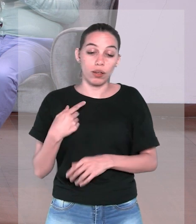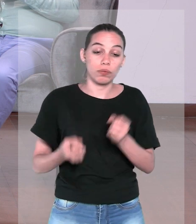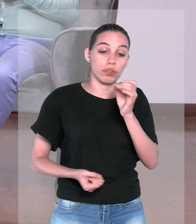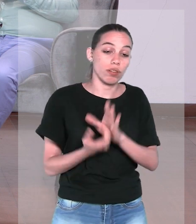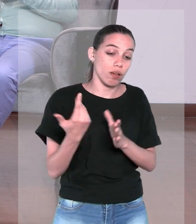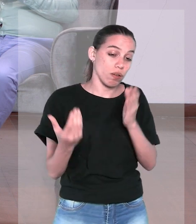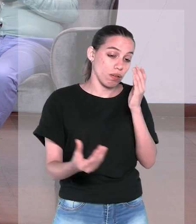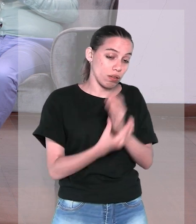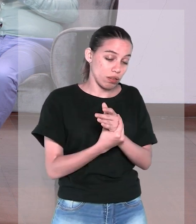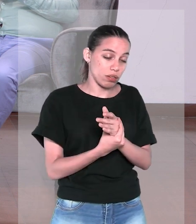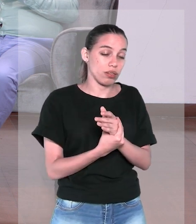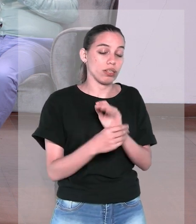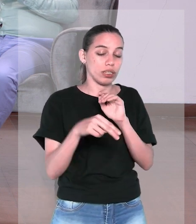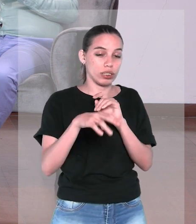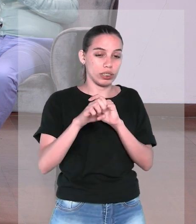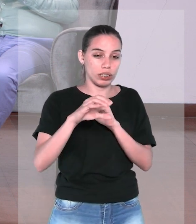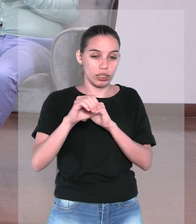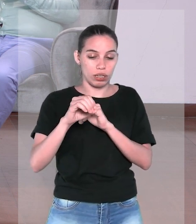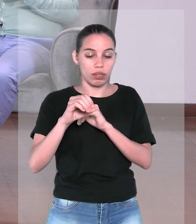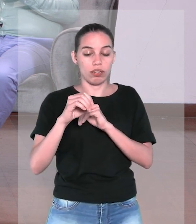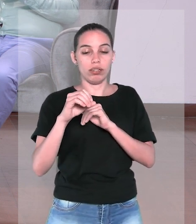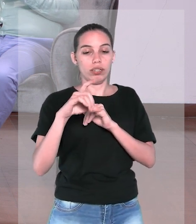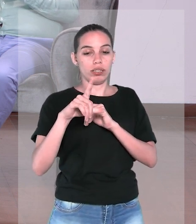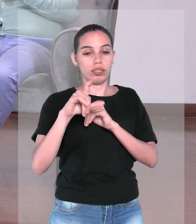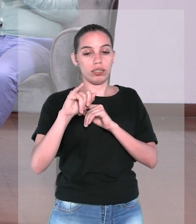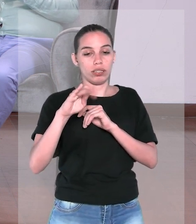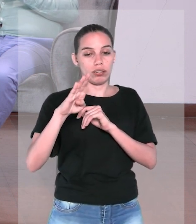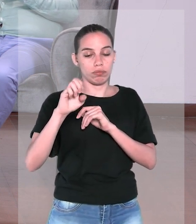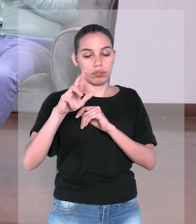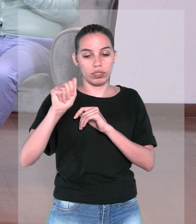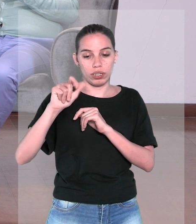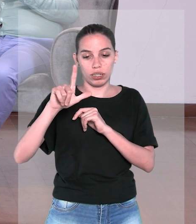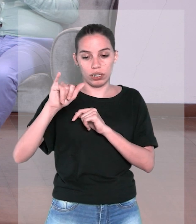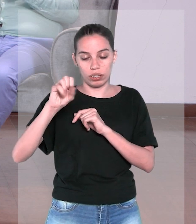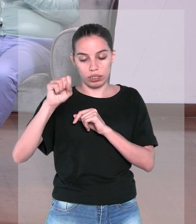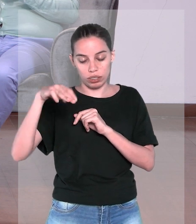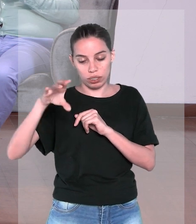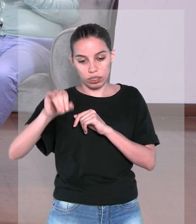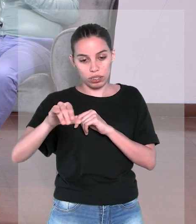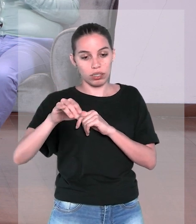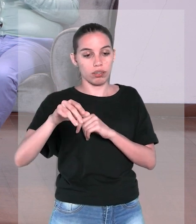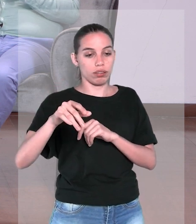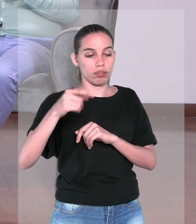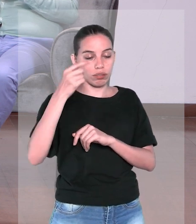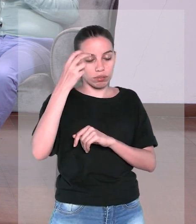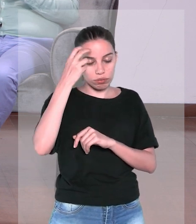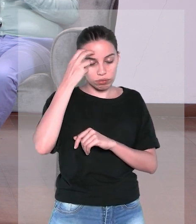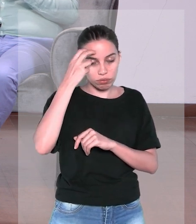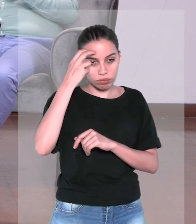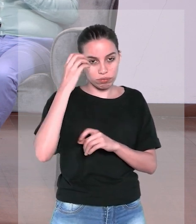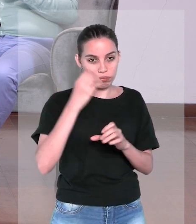todo pesquisador precisa intensificar sempre a leitura e ler coisas que sejam contrárias ao que você pensa. Eu